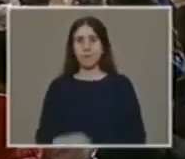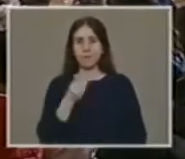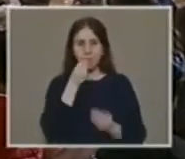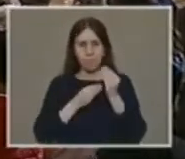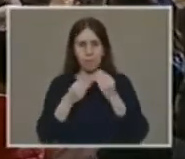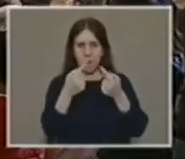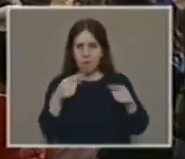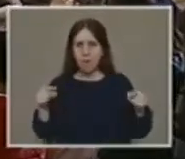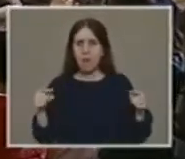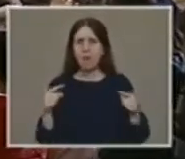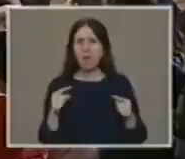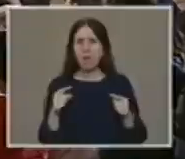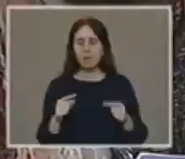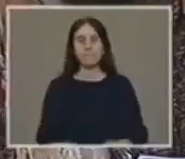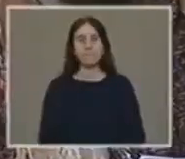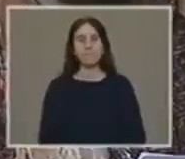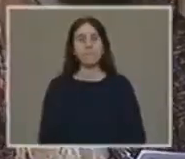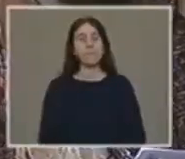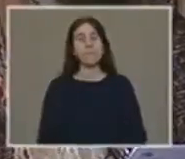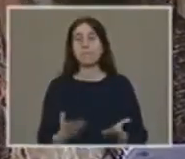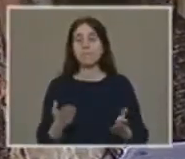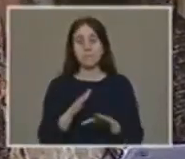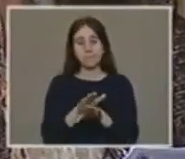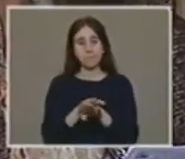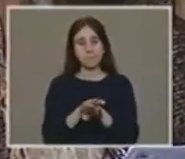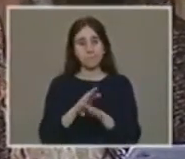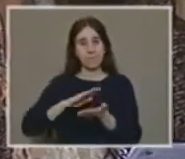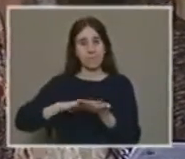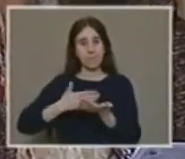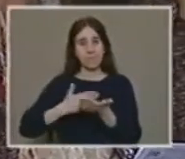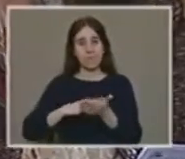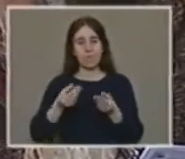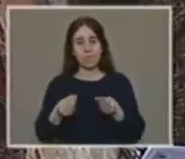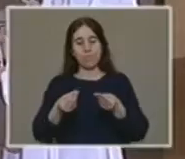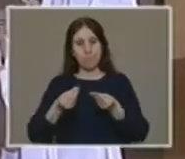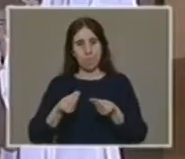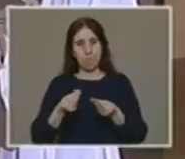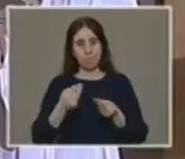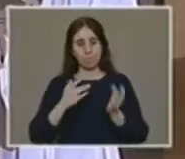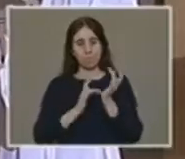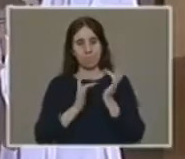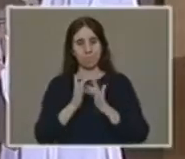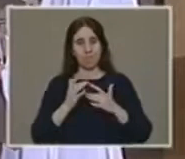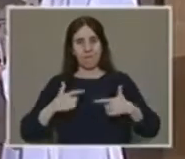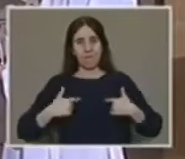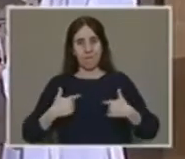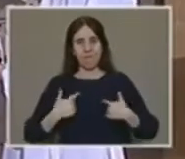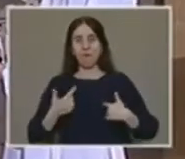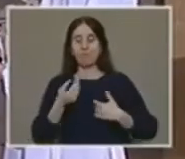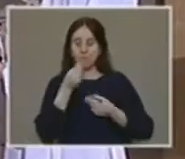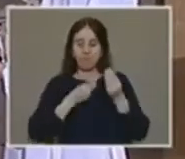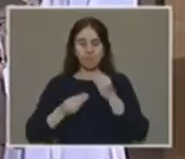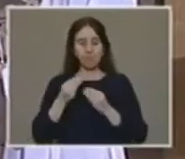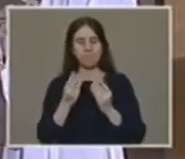comer? Deram-lhe uma posta de peixe assado, que ele tomou e começou a comer diante deles.